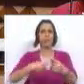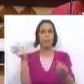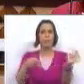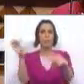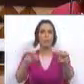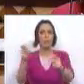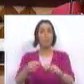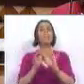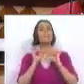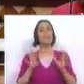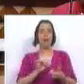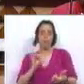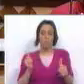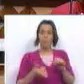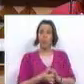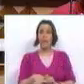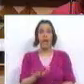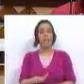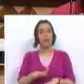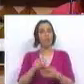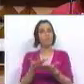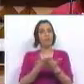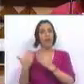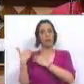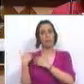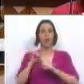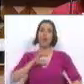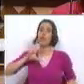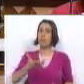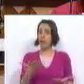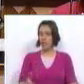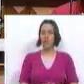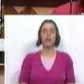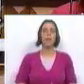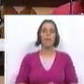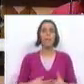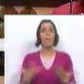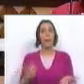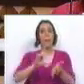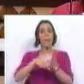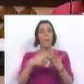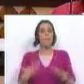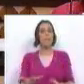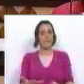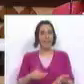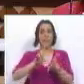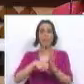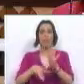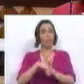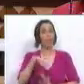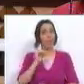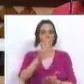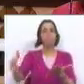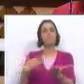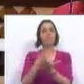ocorrida, bem como das mudanças do quadro administrativo existente no nosso país. O presente projeto de lei